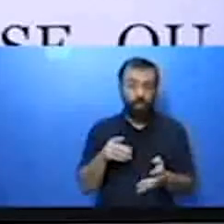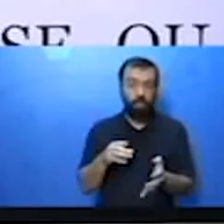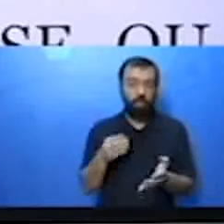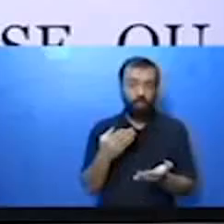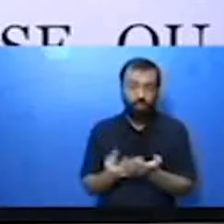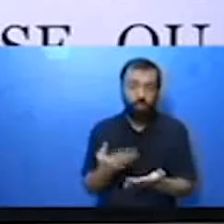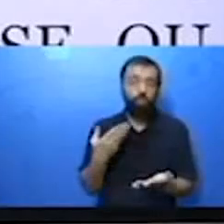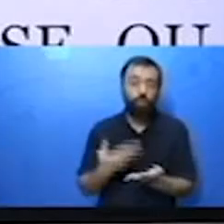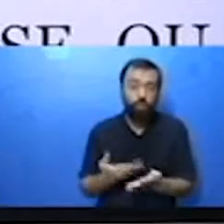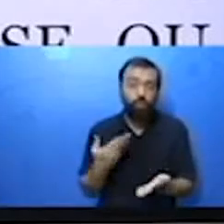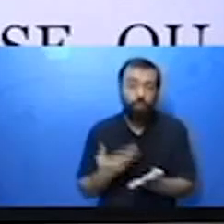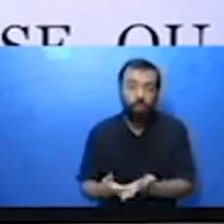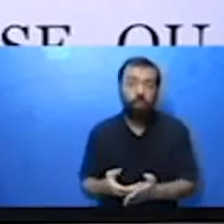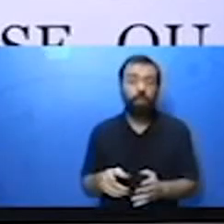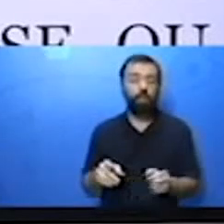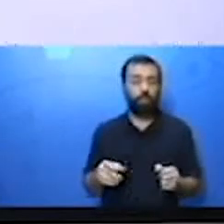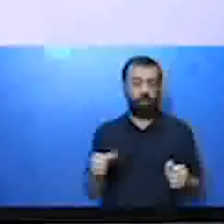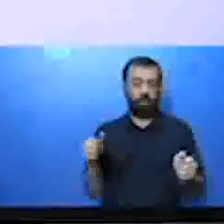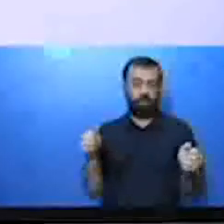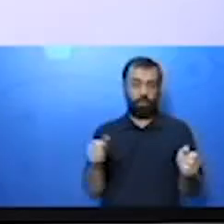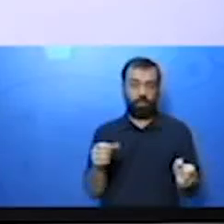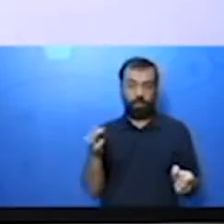componentes não lhe causará mal.